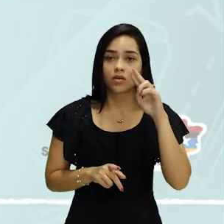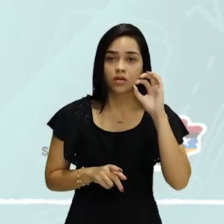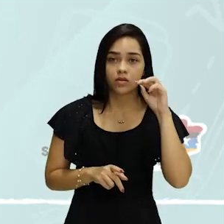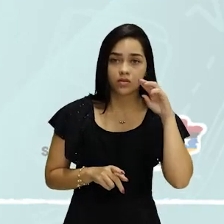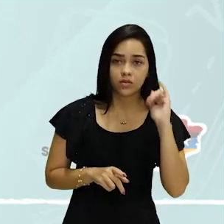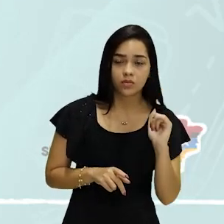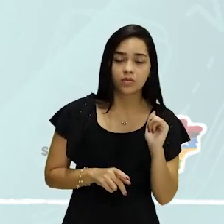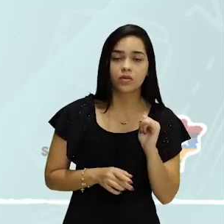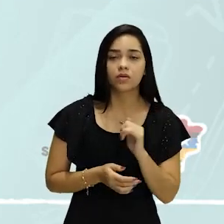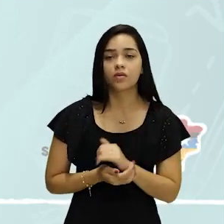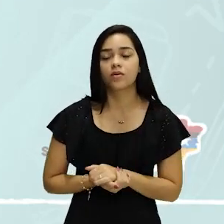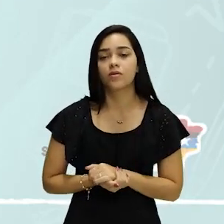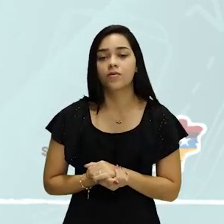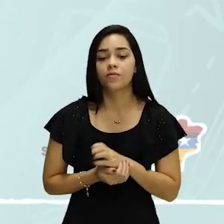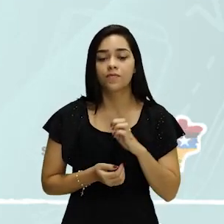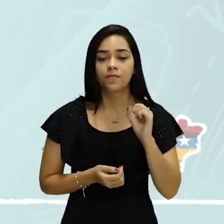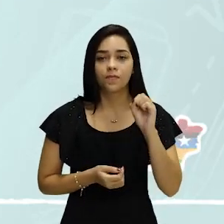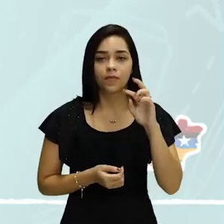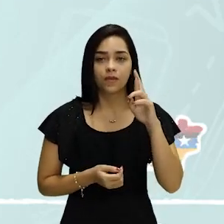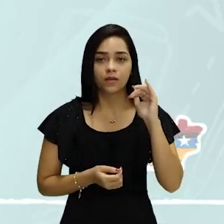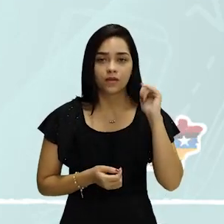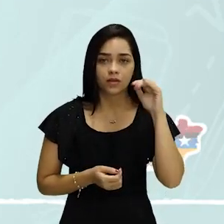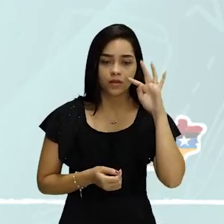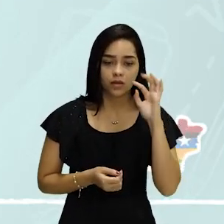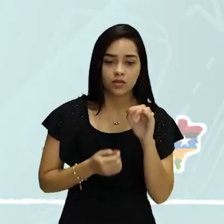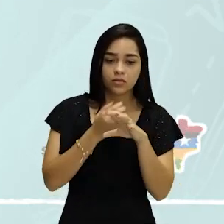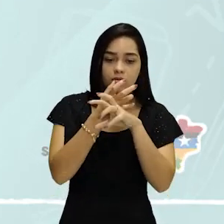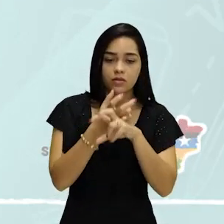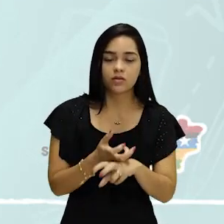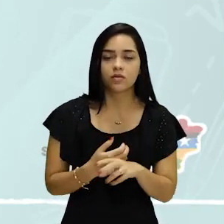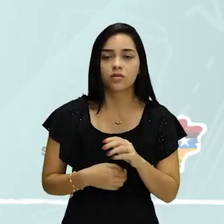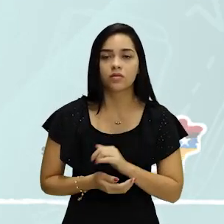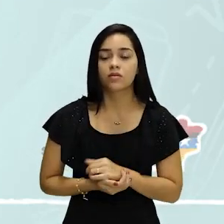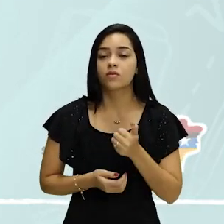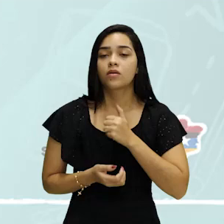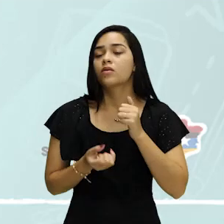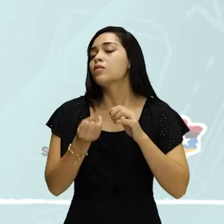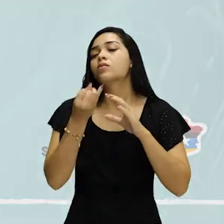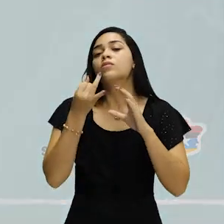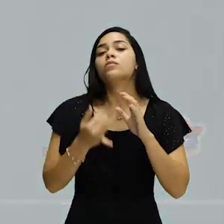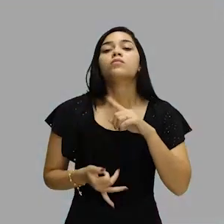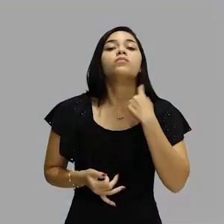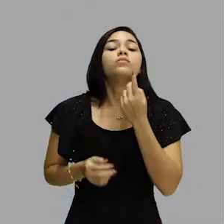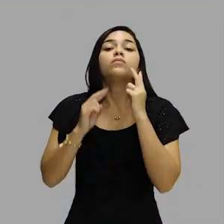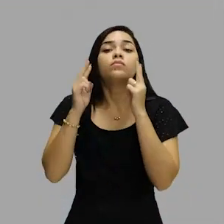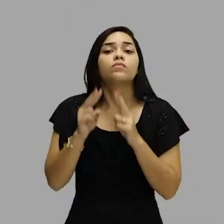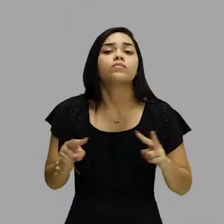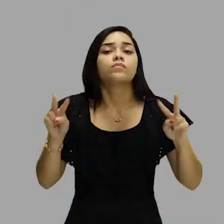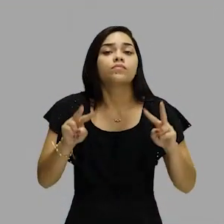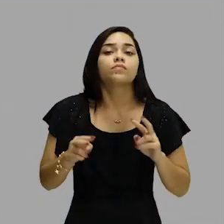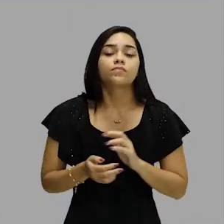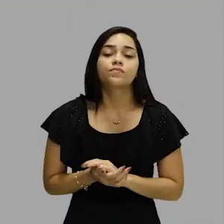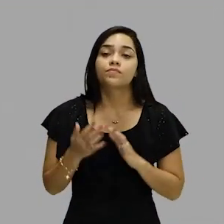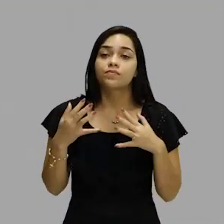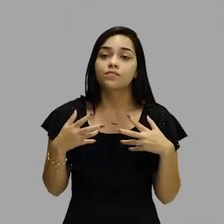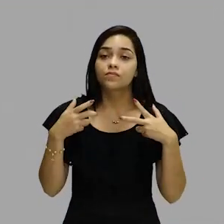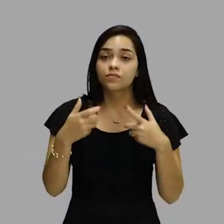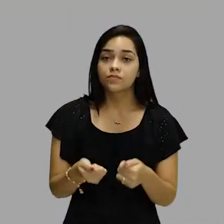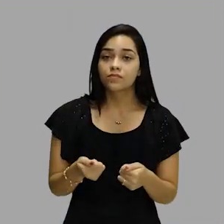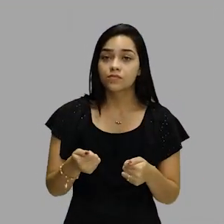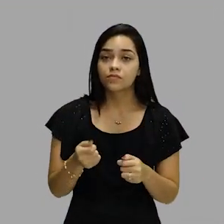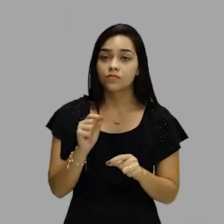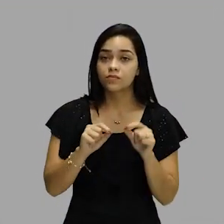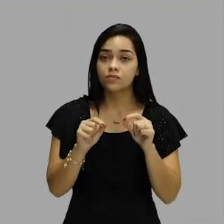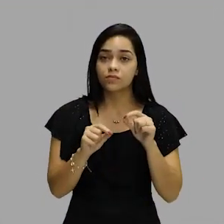tecido muscular estriado esquelético. Primeira característica que nós vimos anteriormente, todos